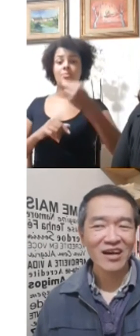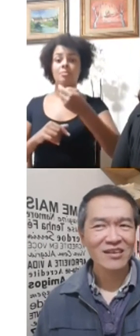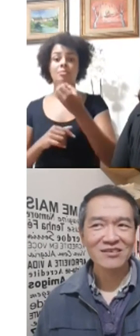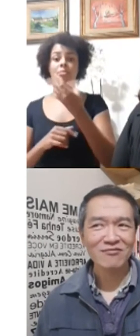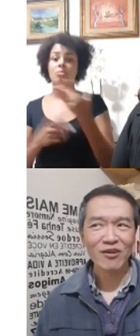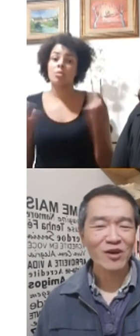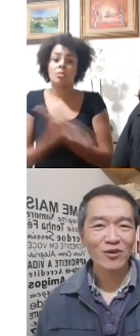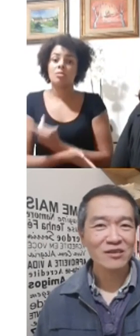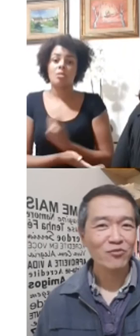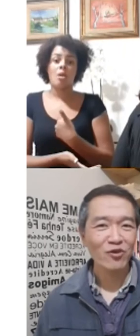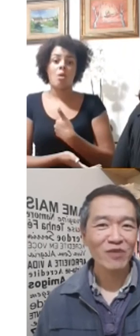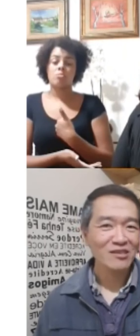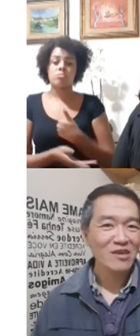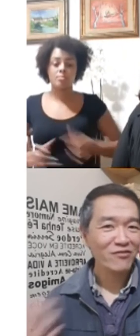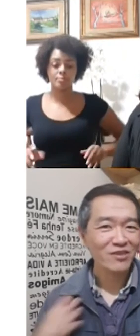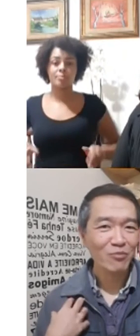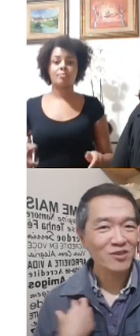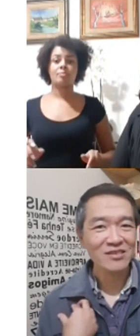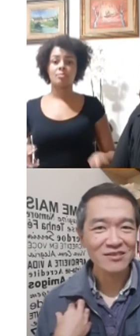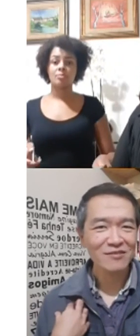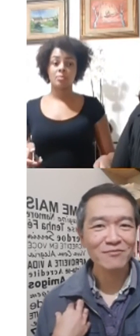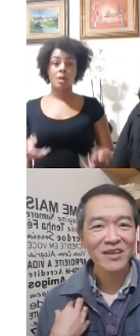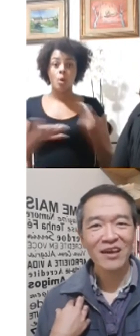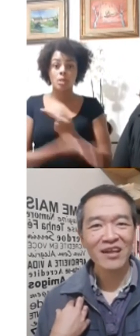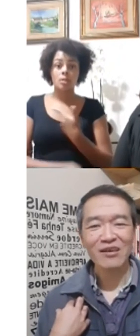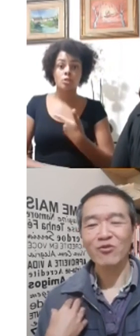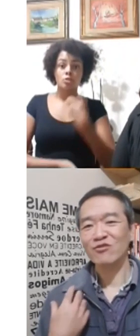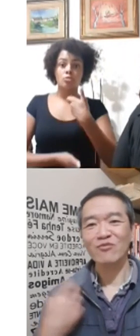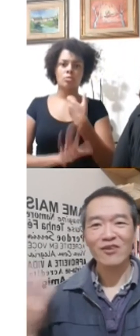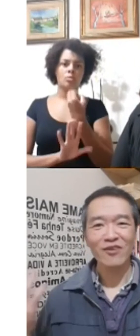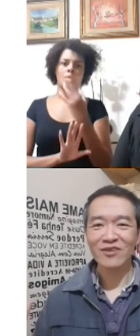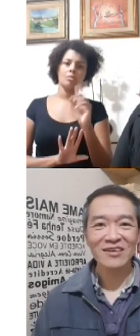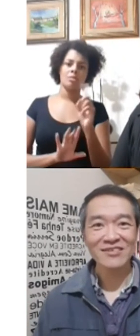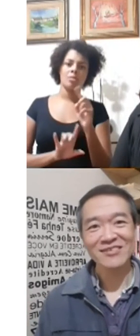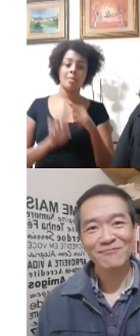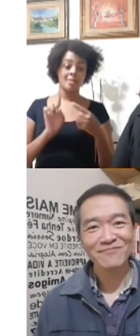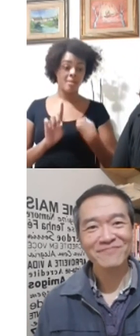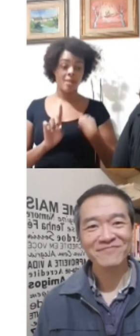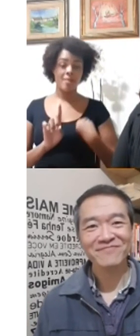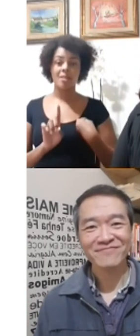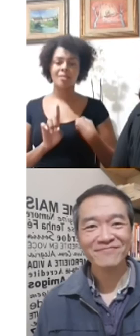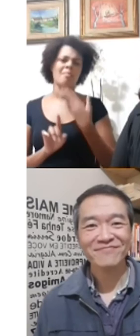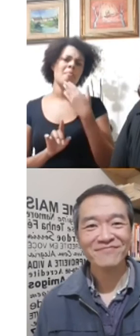disso. A lesão não é uma coisa boa, mas a minha vida após lesão, ela é muito melhor do que antes.